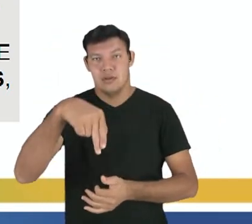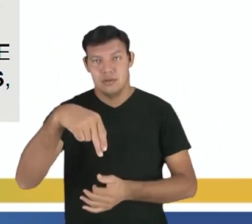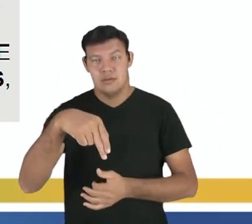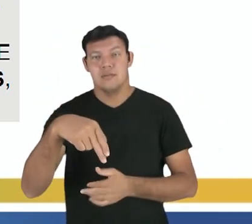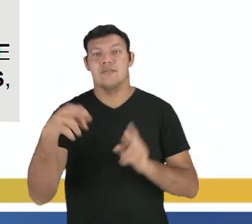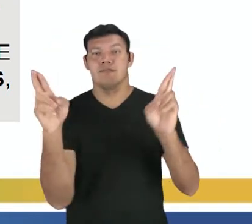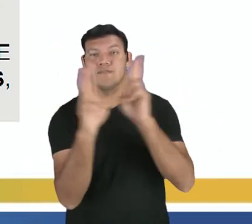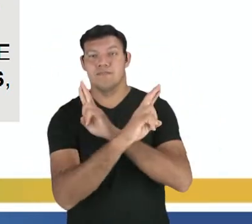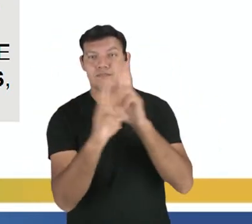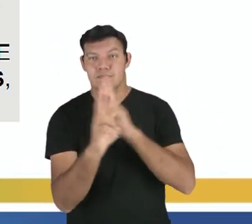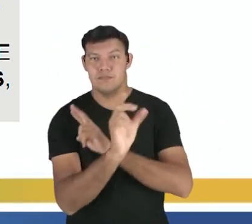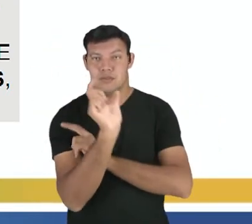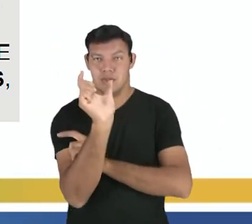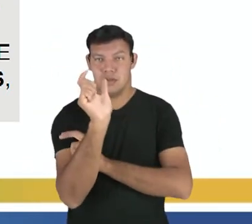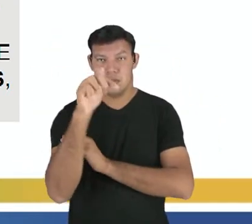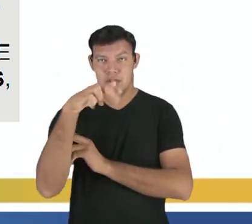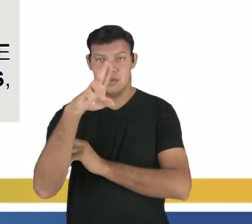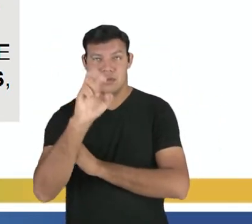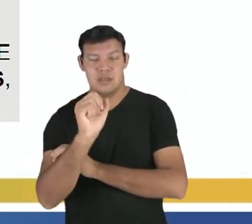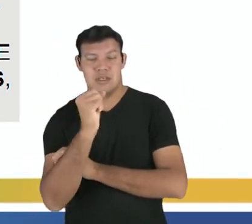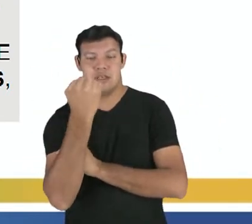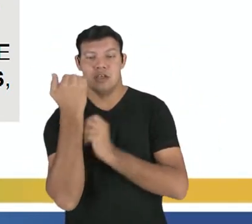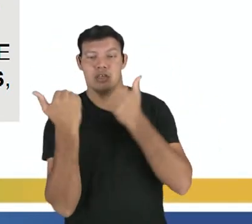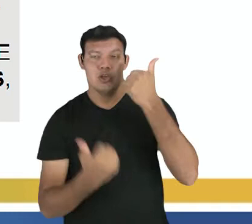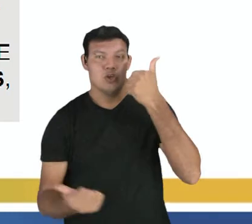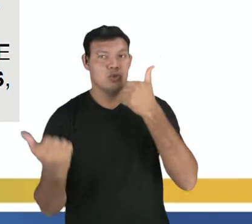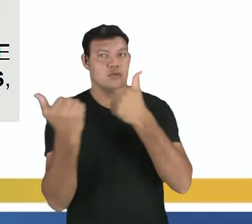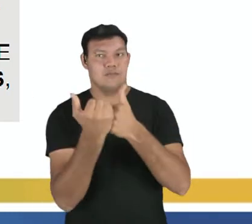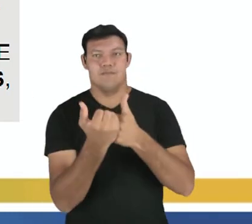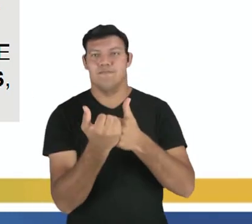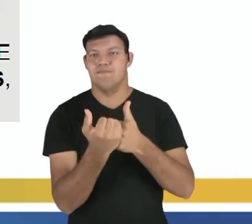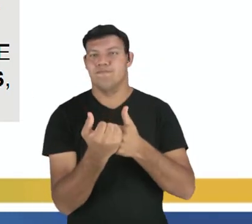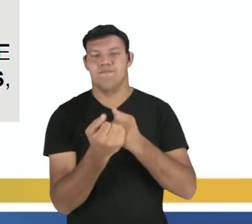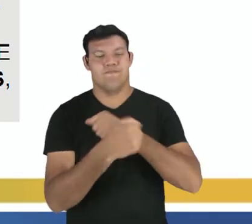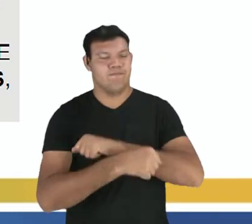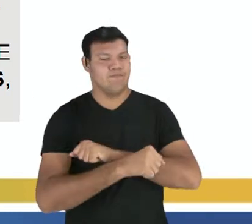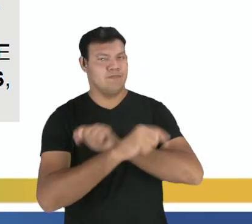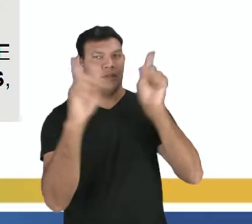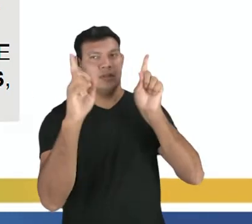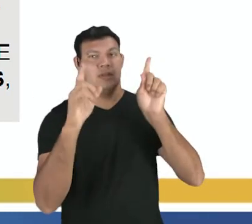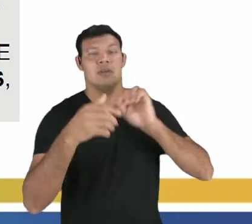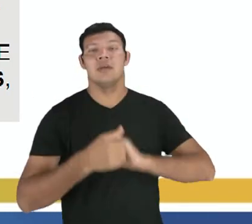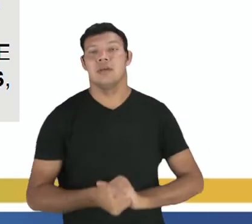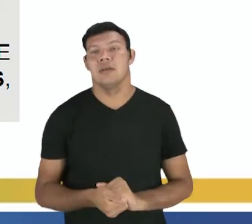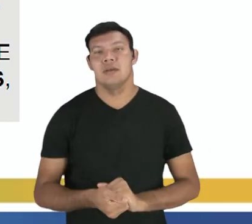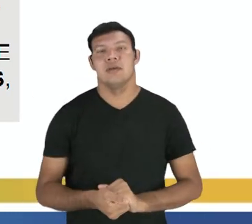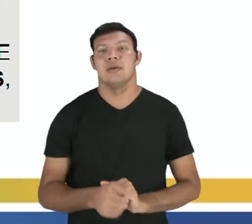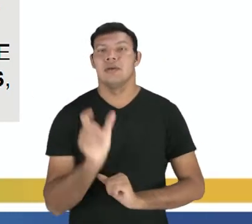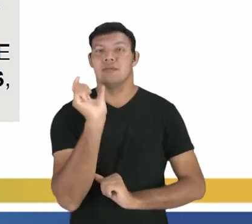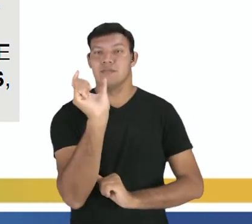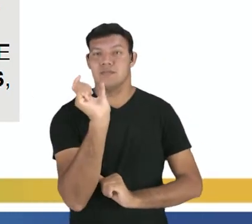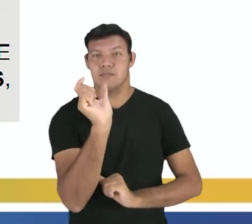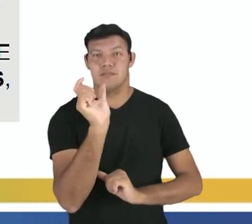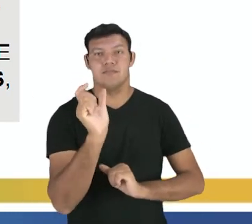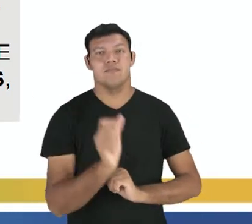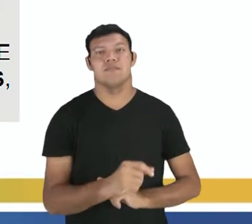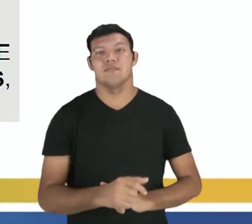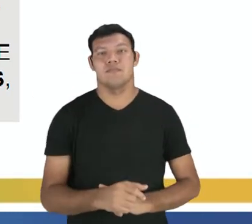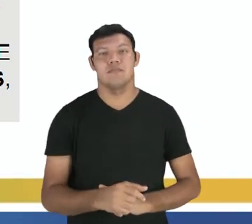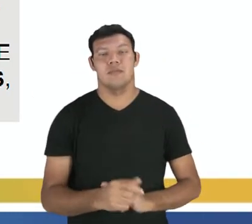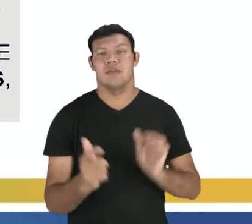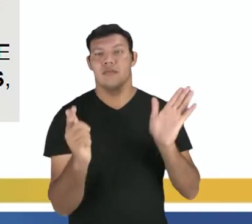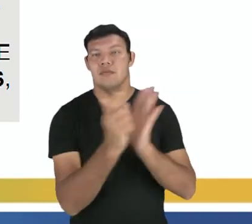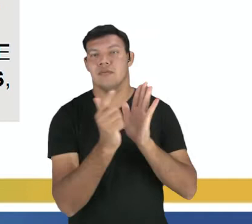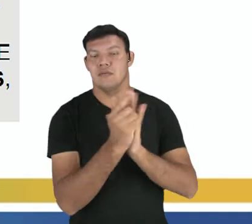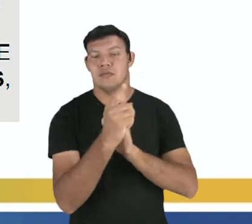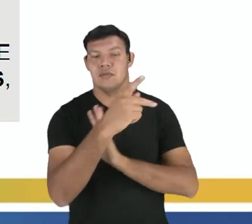não conseguir fazer essa substituição por o qual, a qual e as outras variações, então essa palavra que não se trata